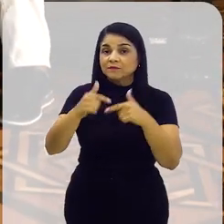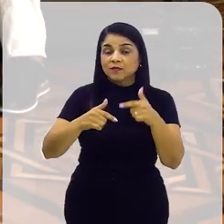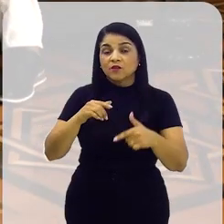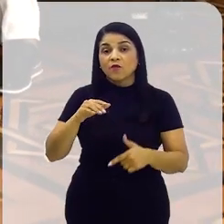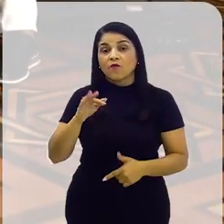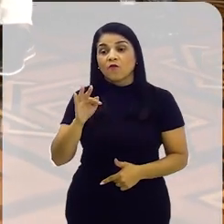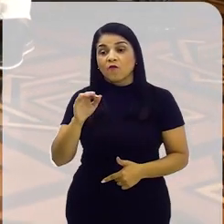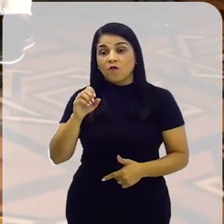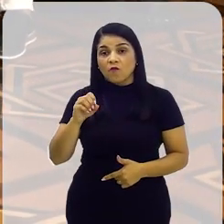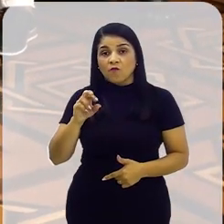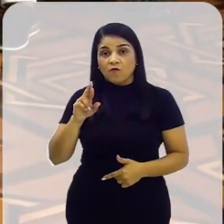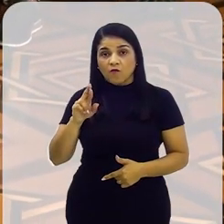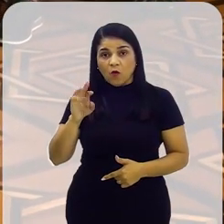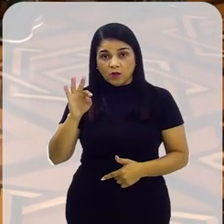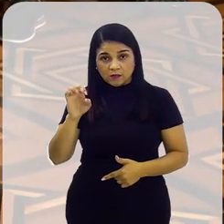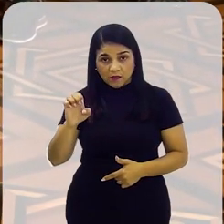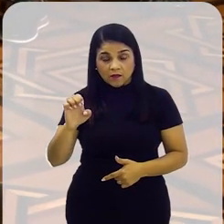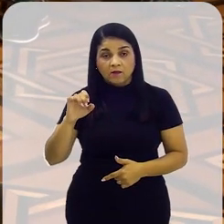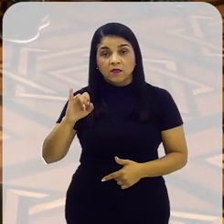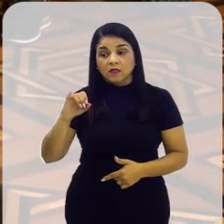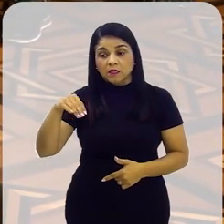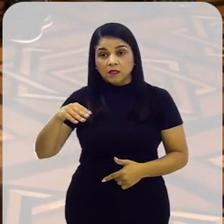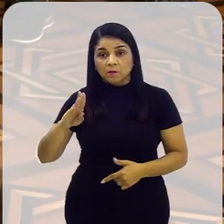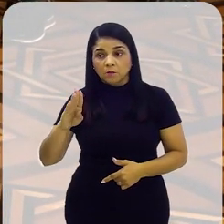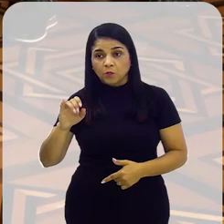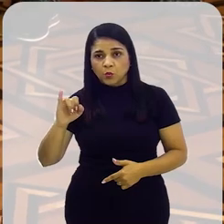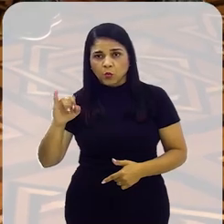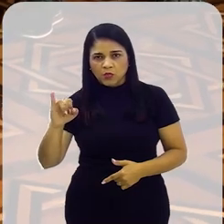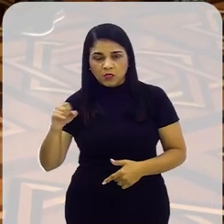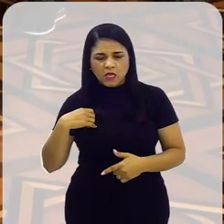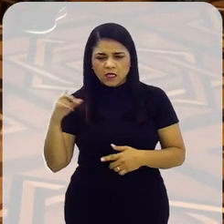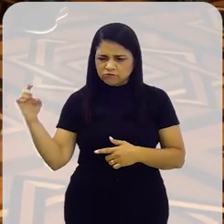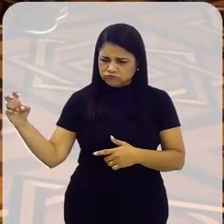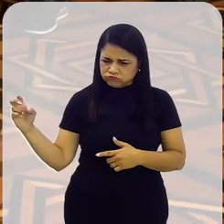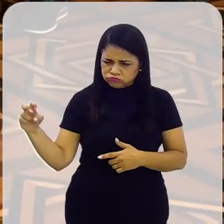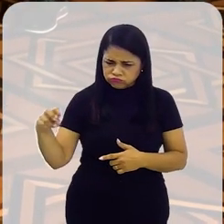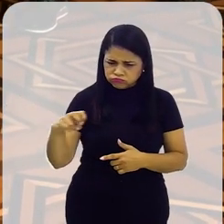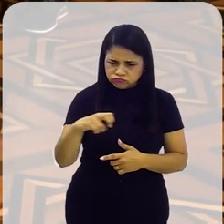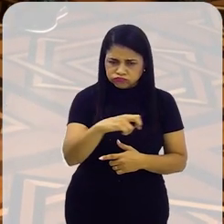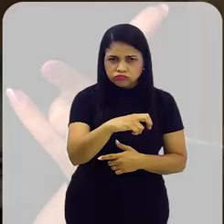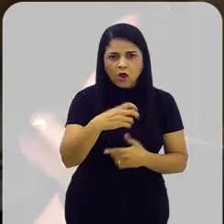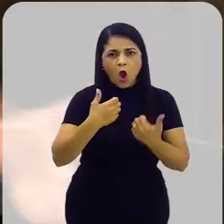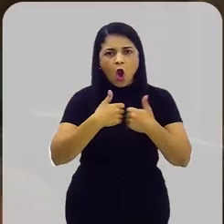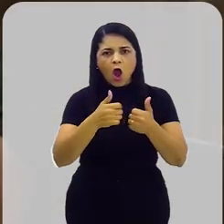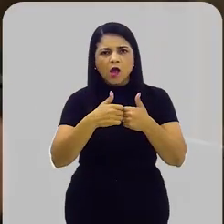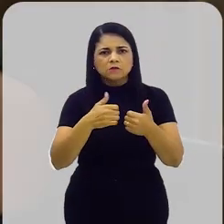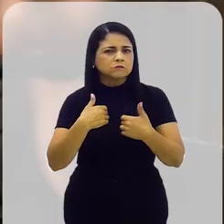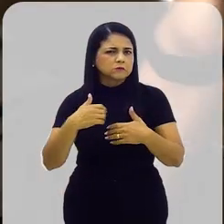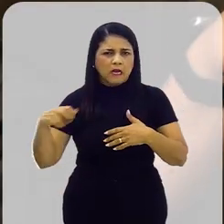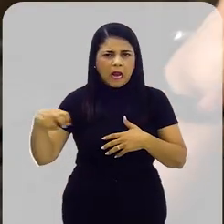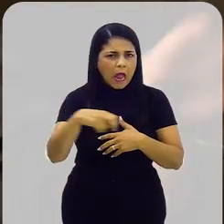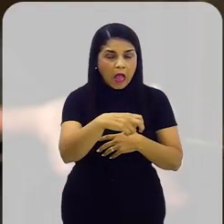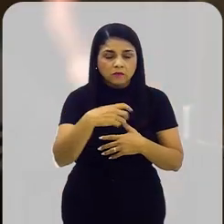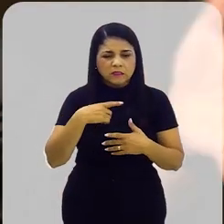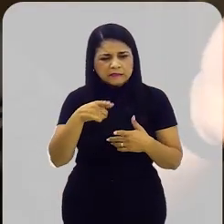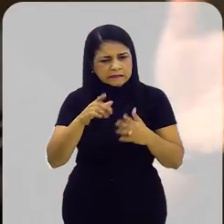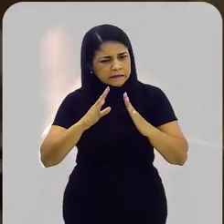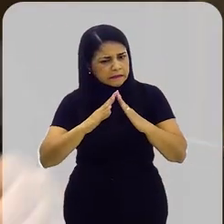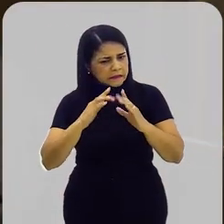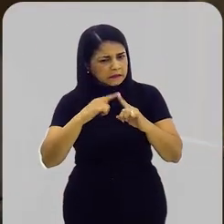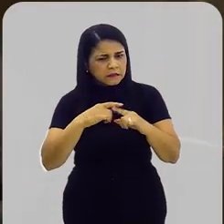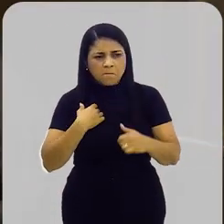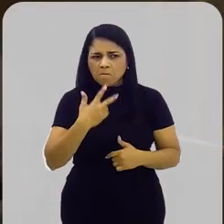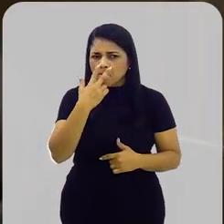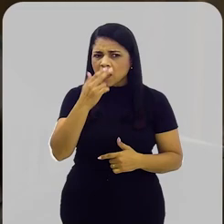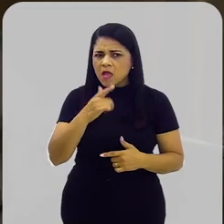Ah, lindo e lugar. E aí ele passava sempre pela frente da igreja. E aí ele até brincou comigo, que é uma igreja tão grande, que ele falou, gente, eu acho que